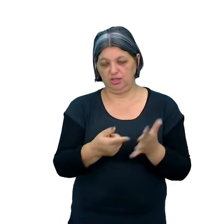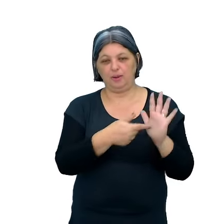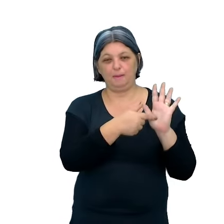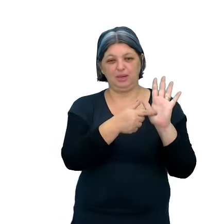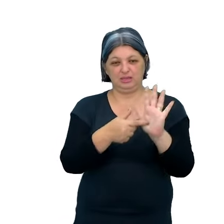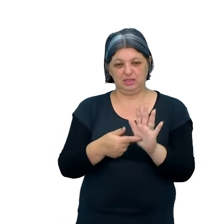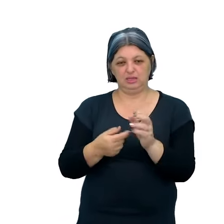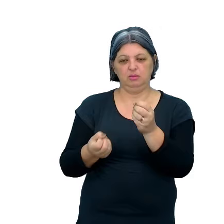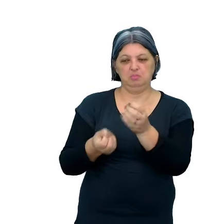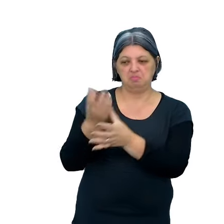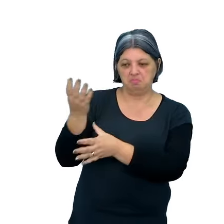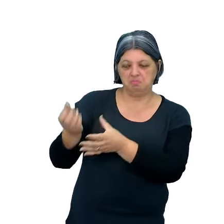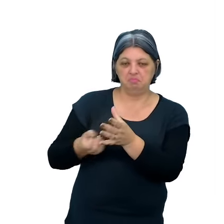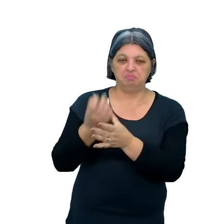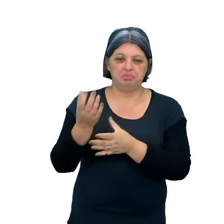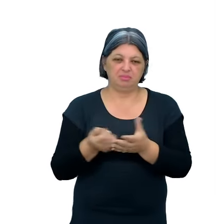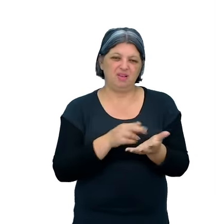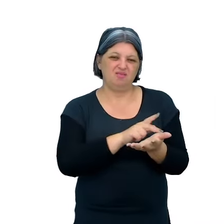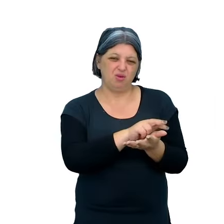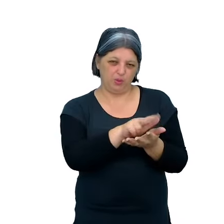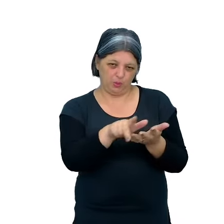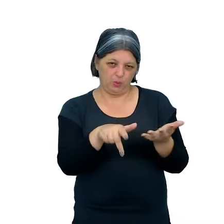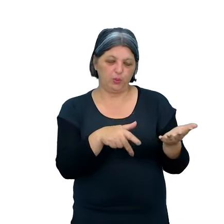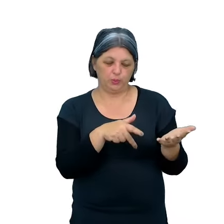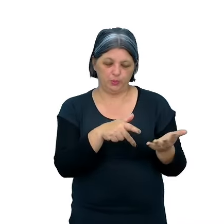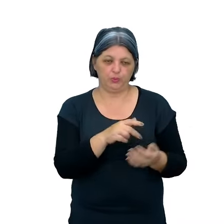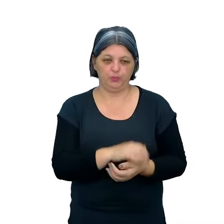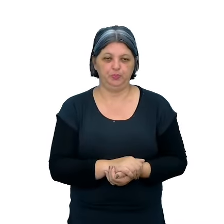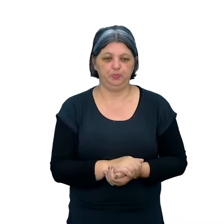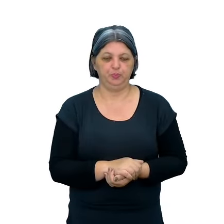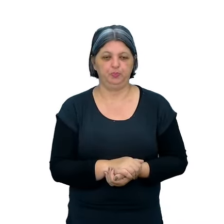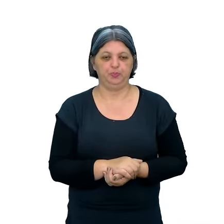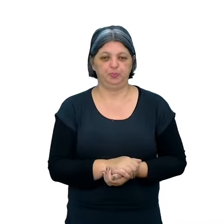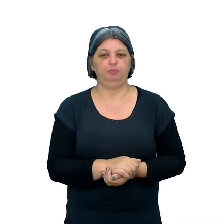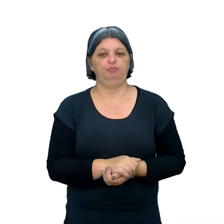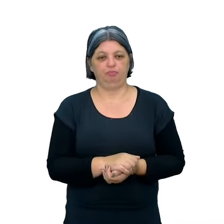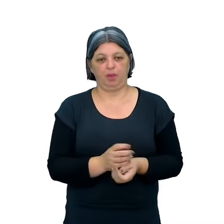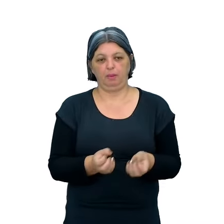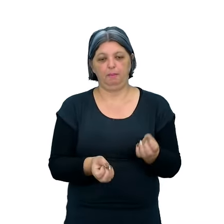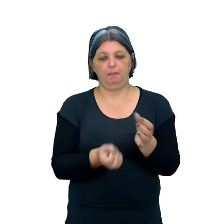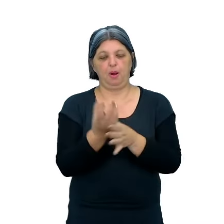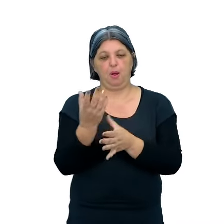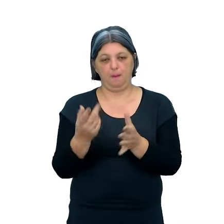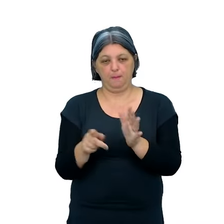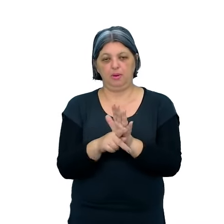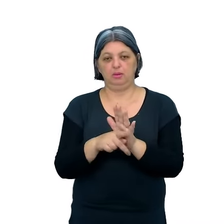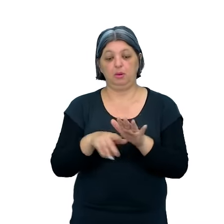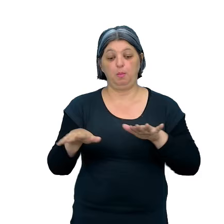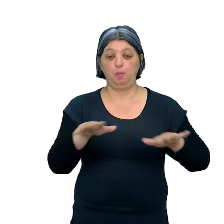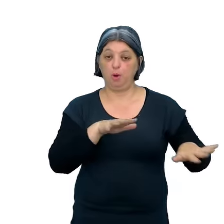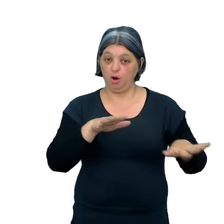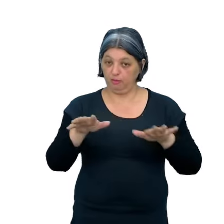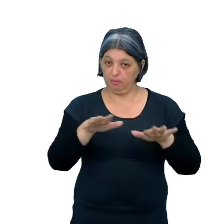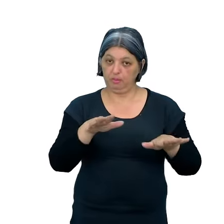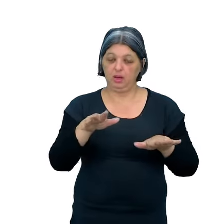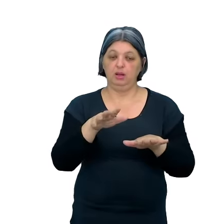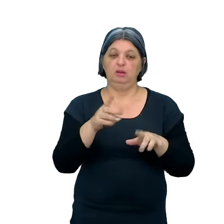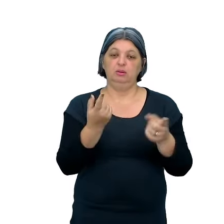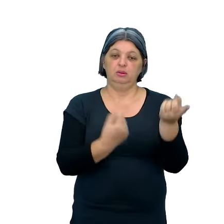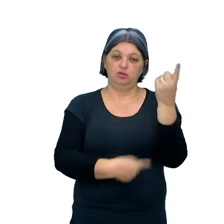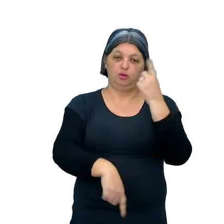aparecendo, fanpages, vários outros tipos de gêneros que vão sendo criados nesse movimento tecnológico, tá